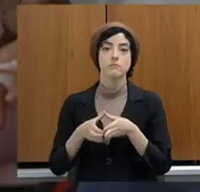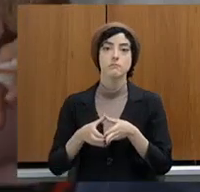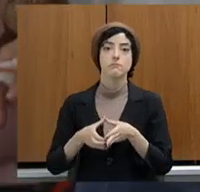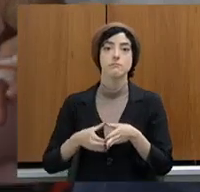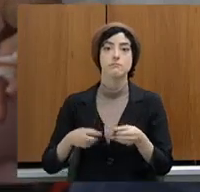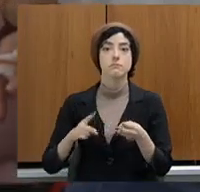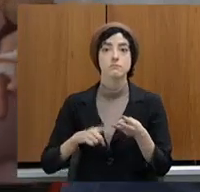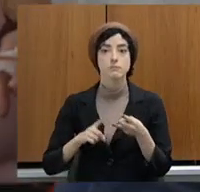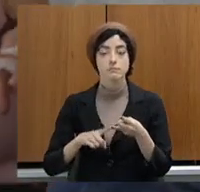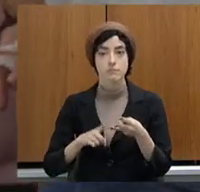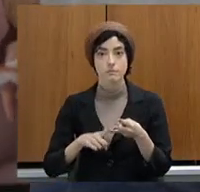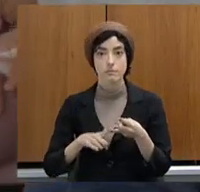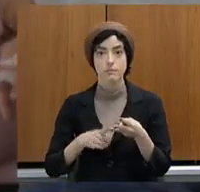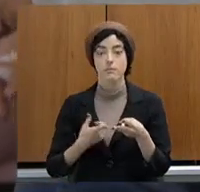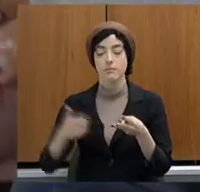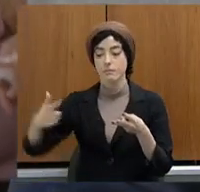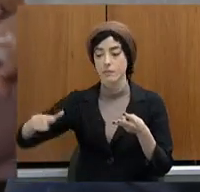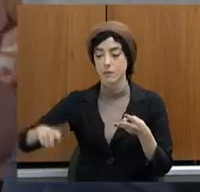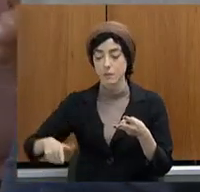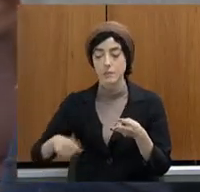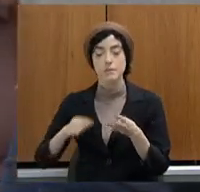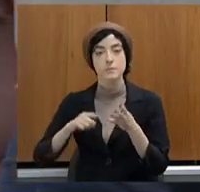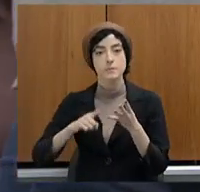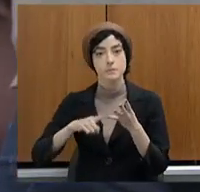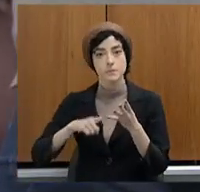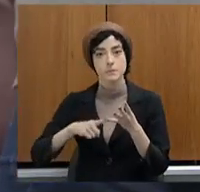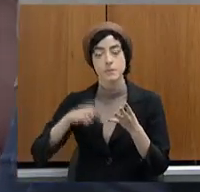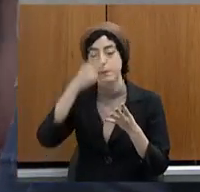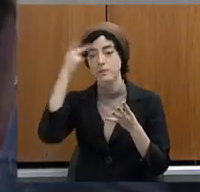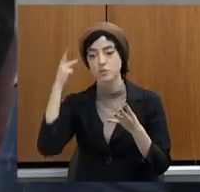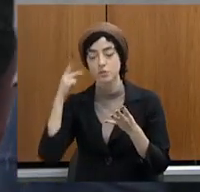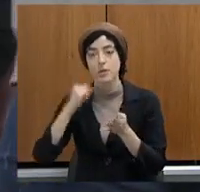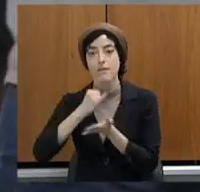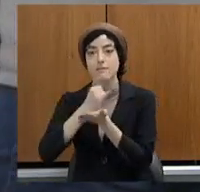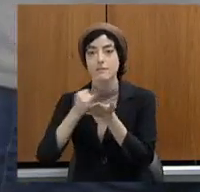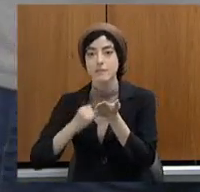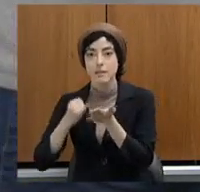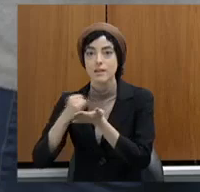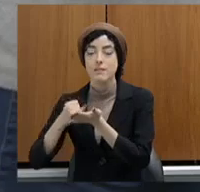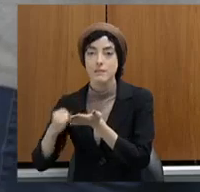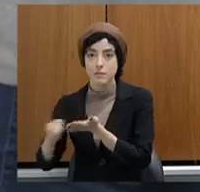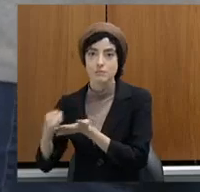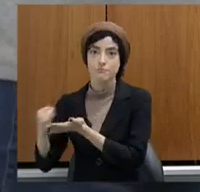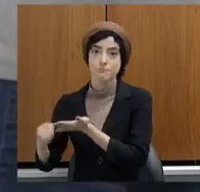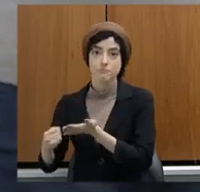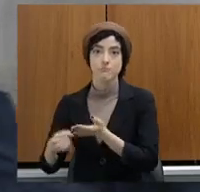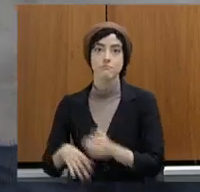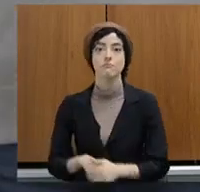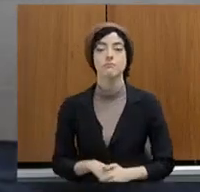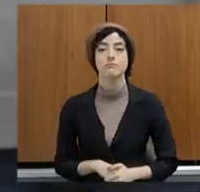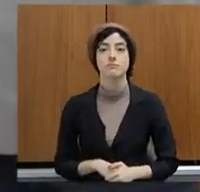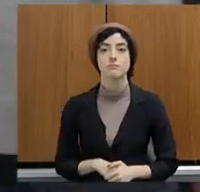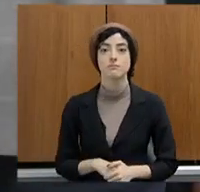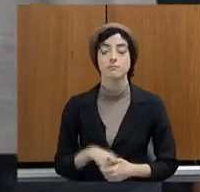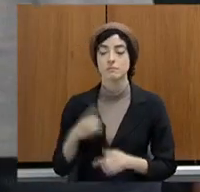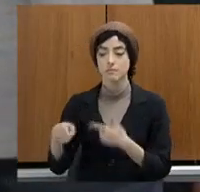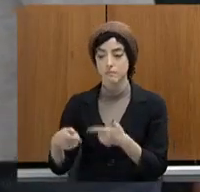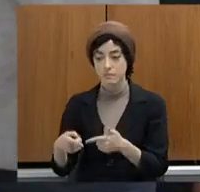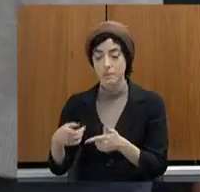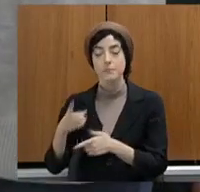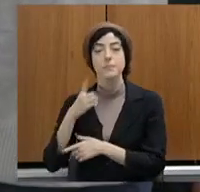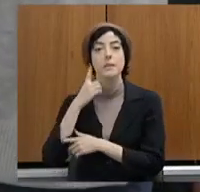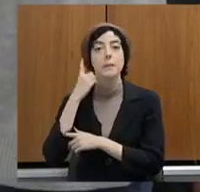líderes por ordem de inscrição. Cinco, membros da mesa da Assembleia por ordem de inscrição. Seis, demais parlamentares por ordem de inscrição. Três, os